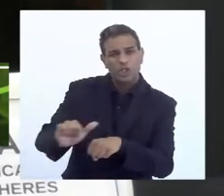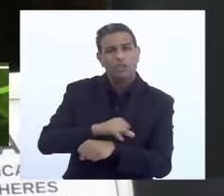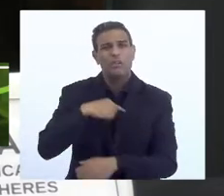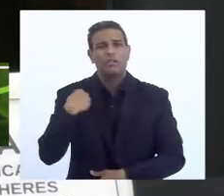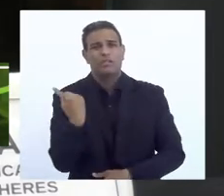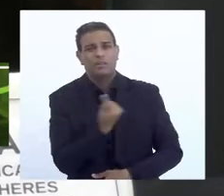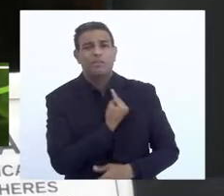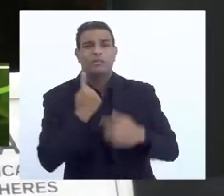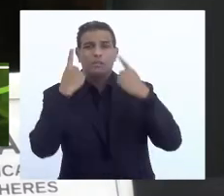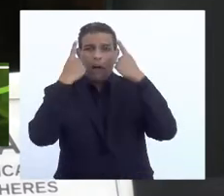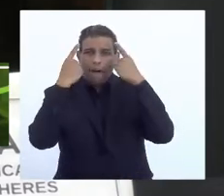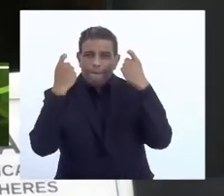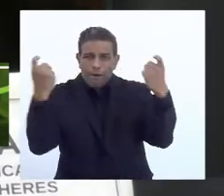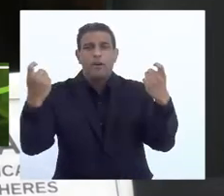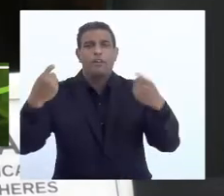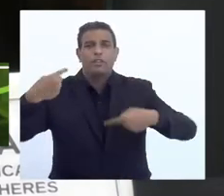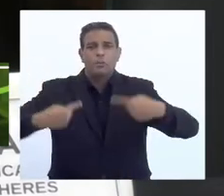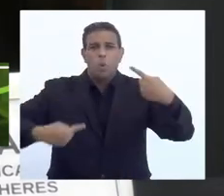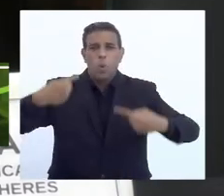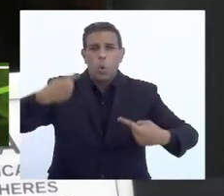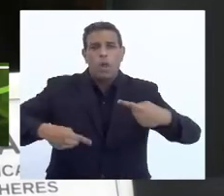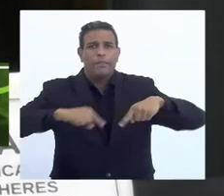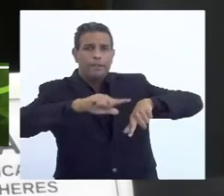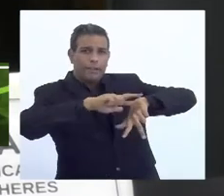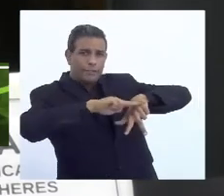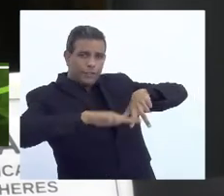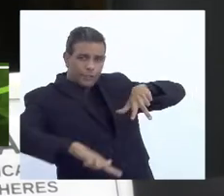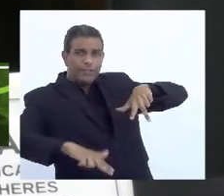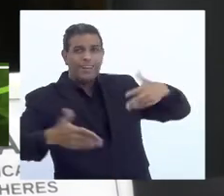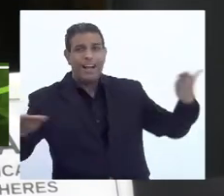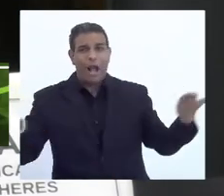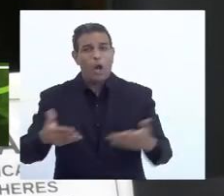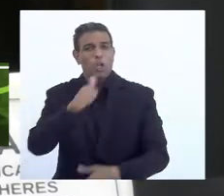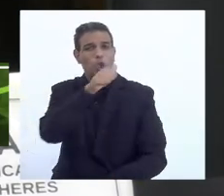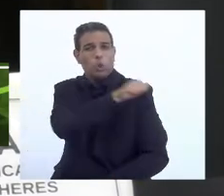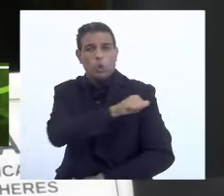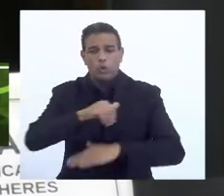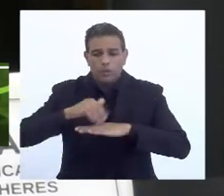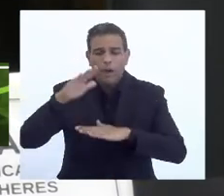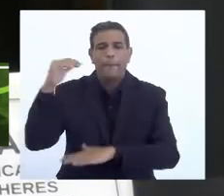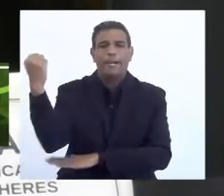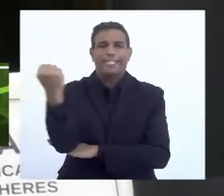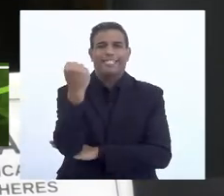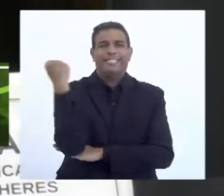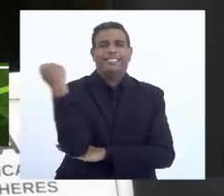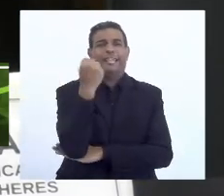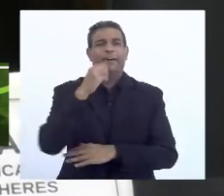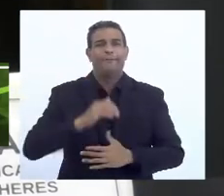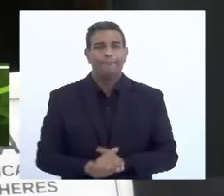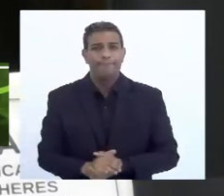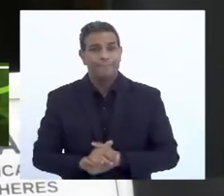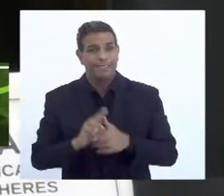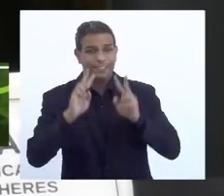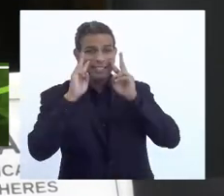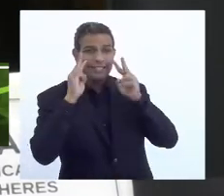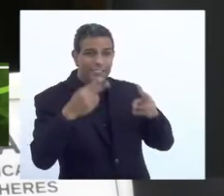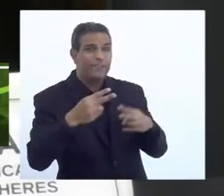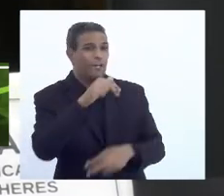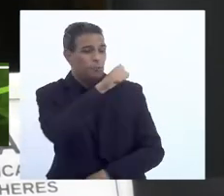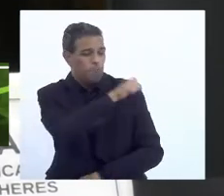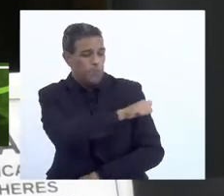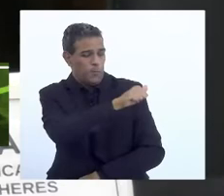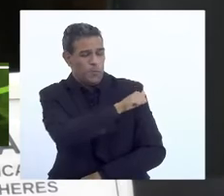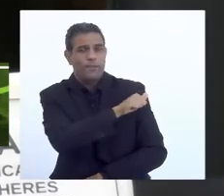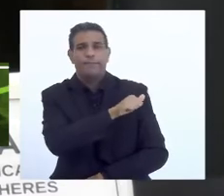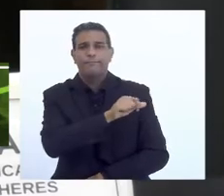de violência política de gênero, a gente percebe que, no Rio de Janeiro, ela é muito grave. E, quando a gente olha para o município do Rio de Janeiro, a gente justamente vê um